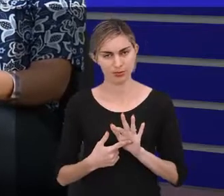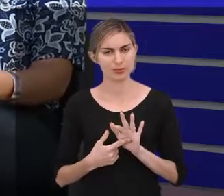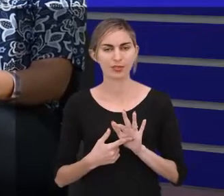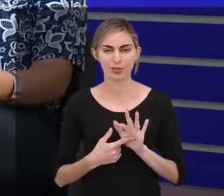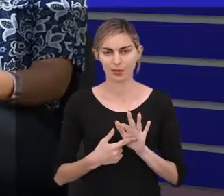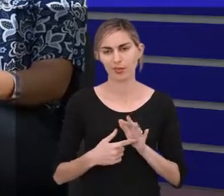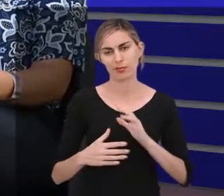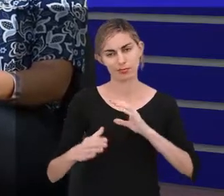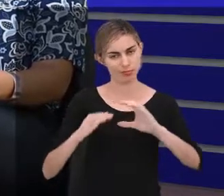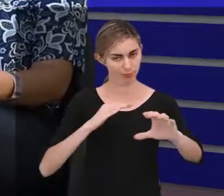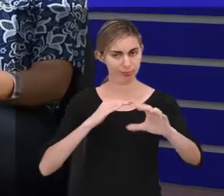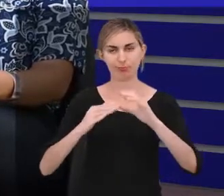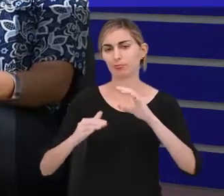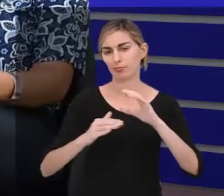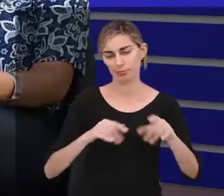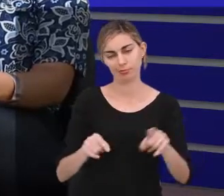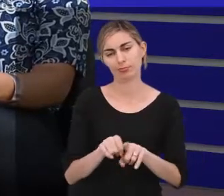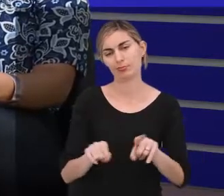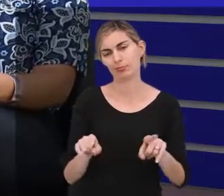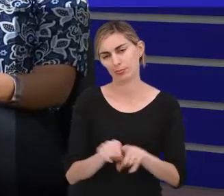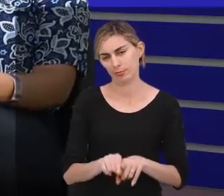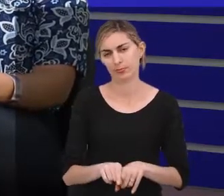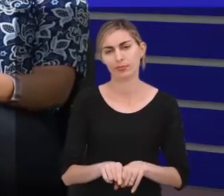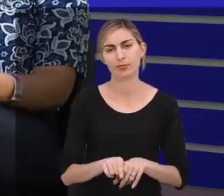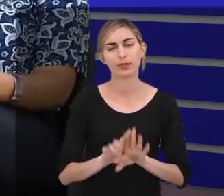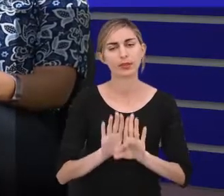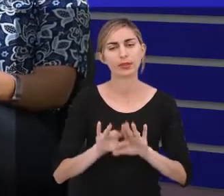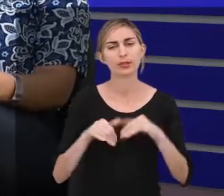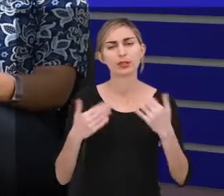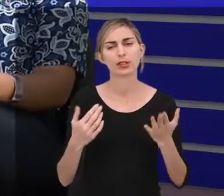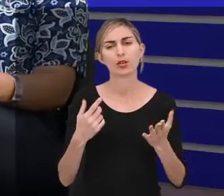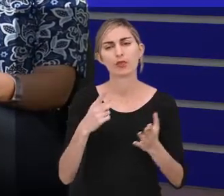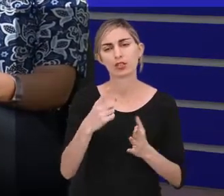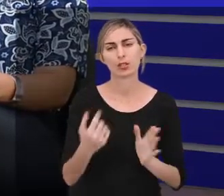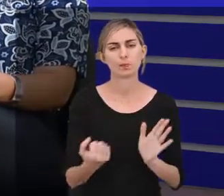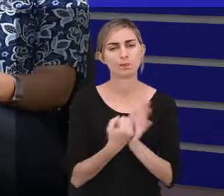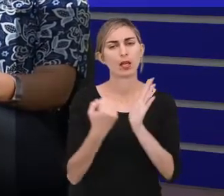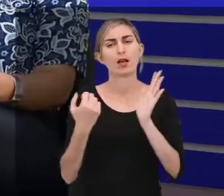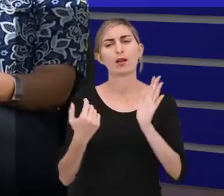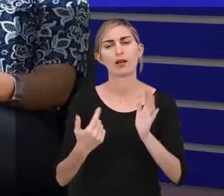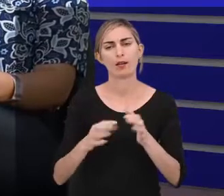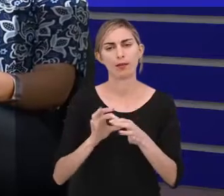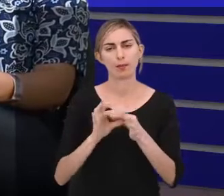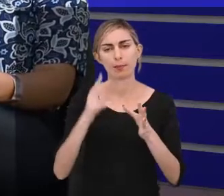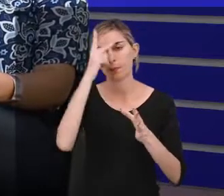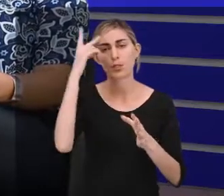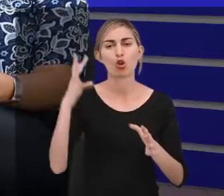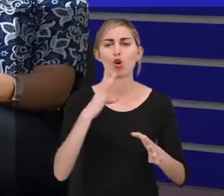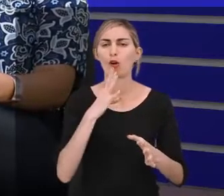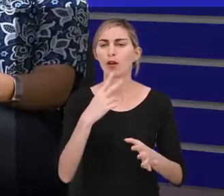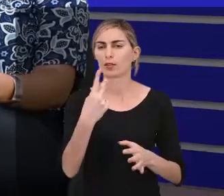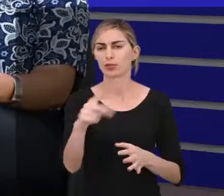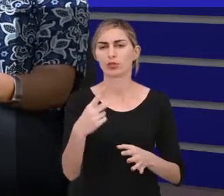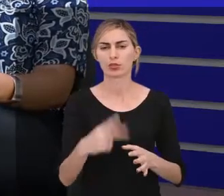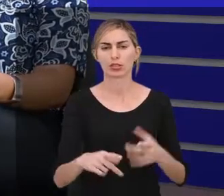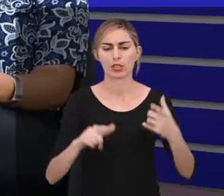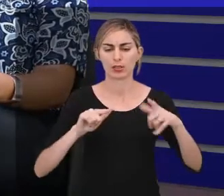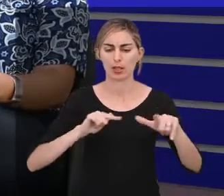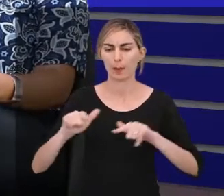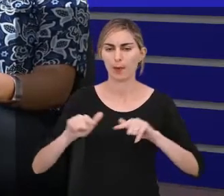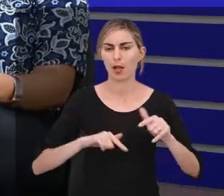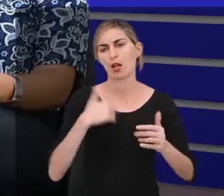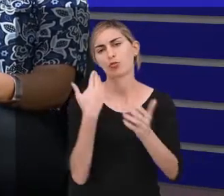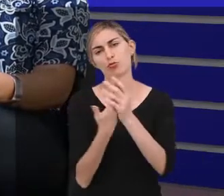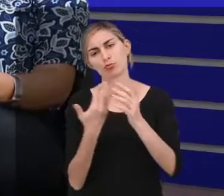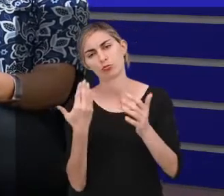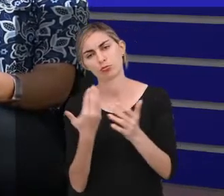uma comunicação também, né? Exatamente. Então, qual é a marca que você quer deixar no ambiente que você trabalha, no ambiente que você